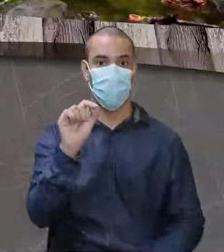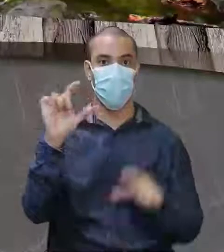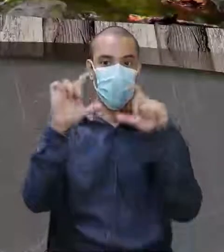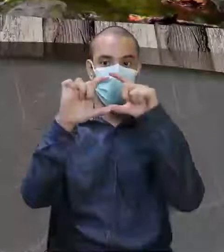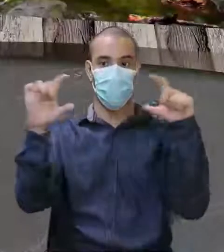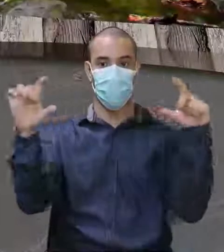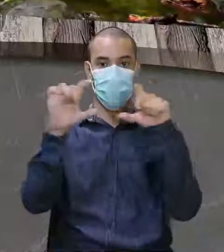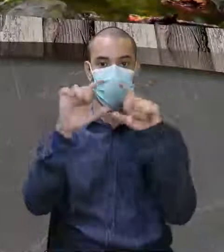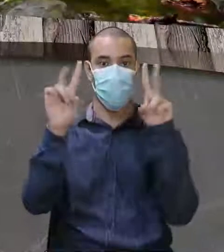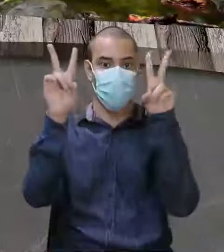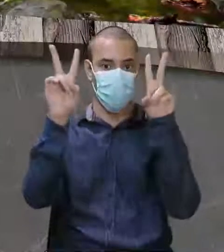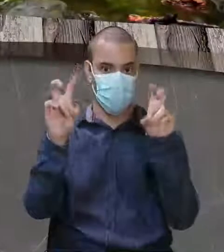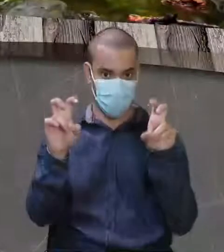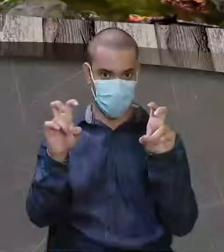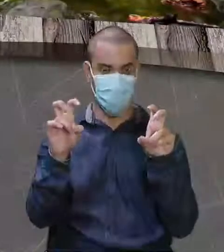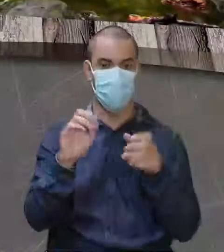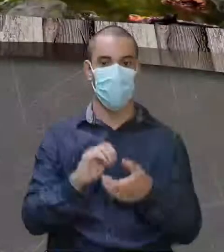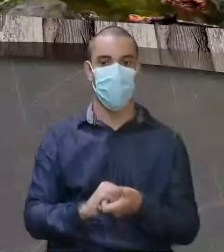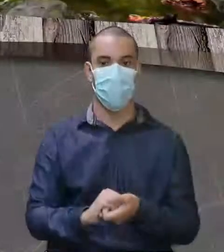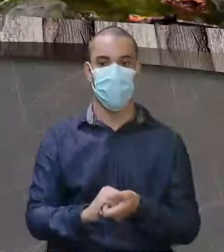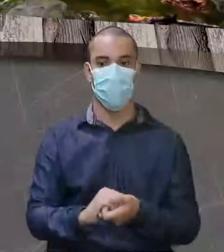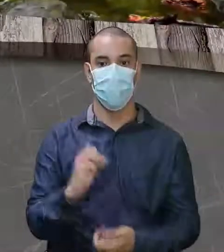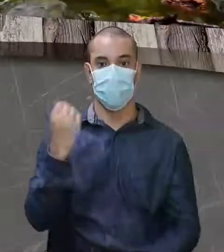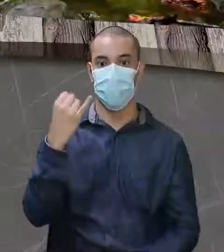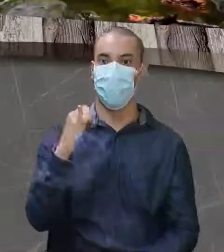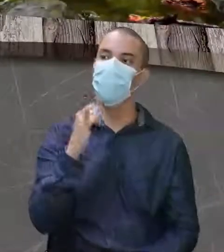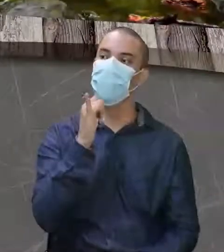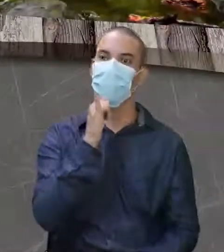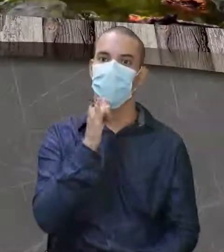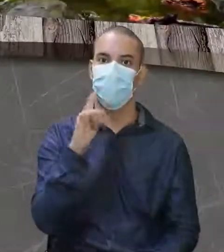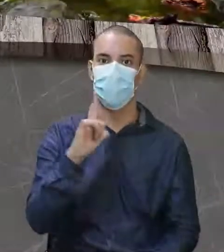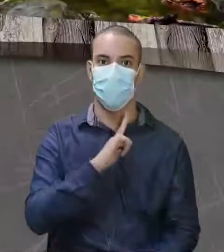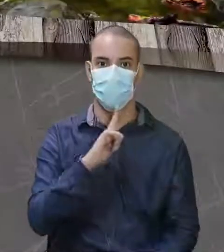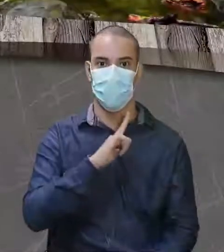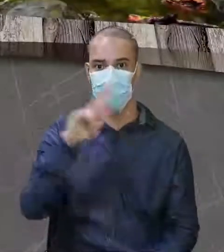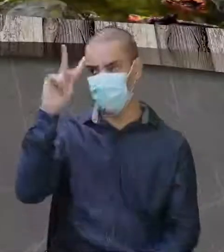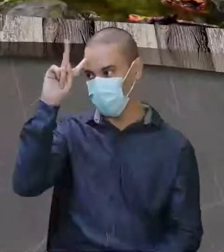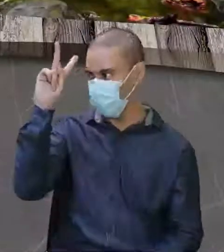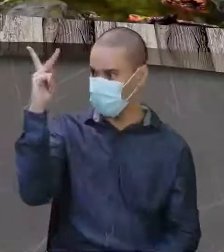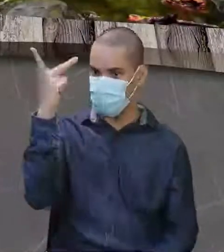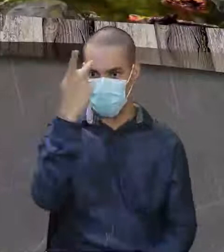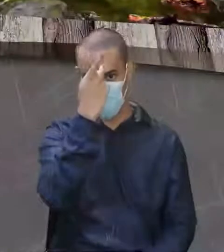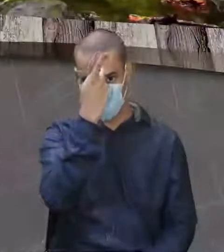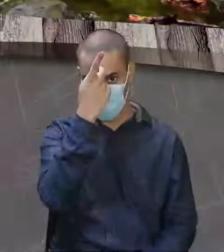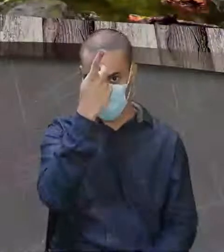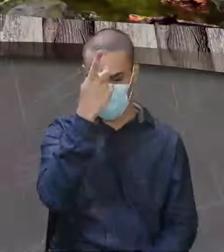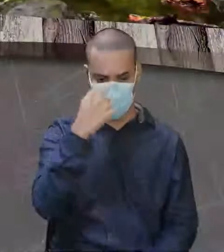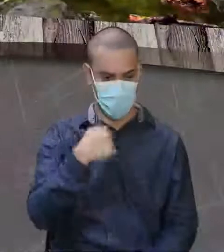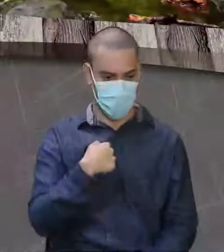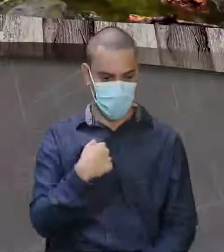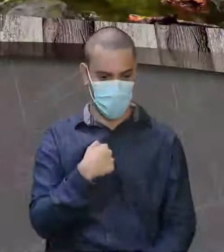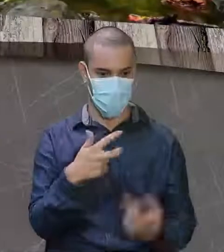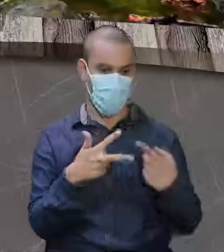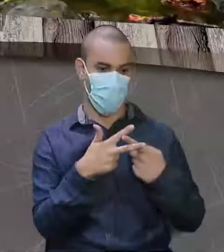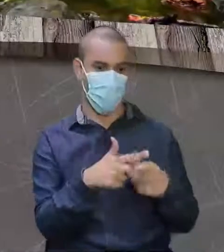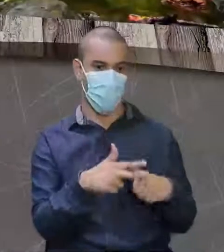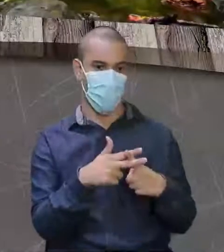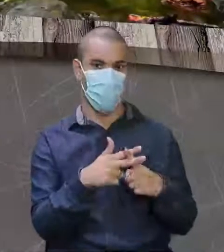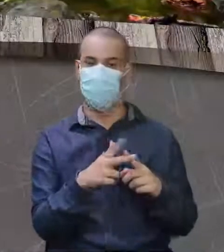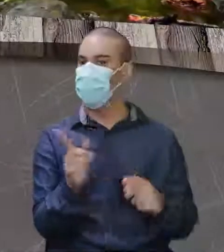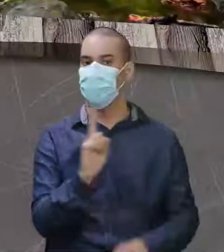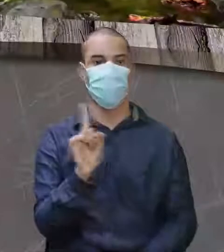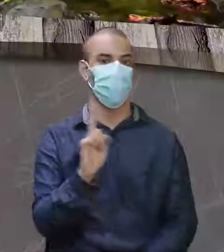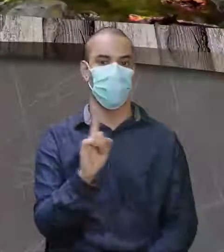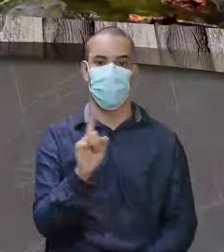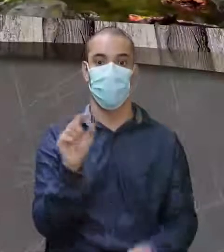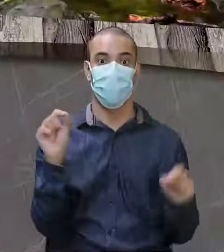enunciado. Se o enunciado tiver, sei lá, equivocado, não tente corrigir, não tente responder